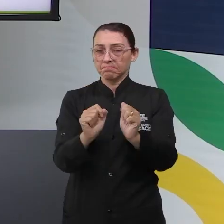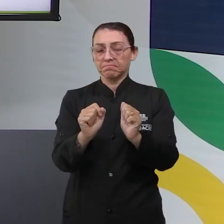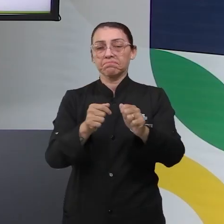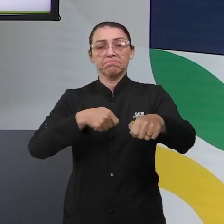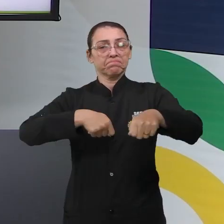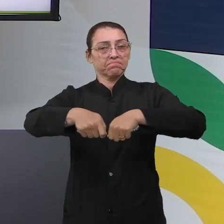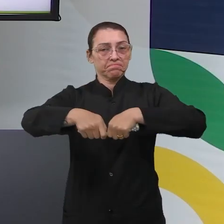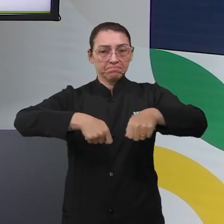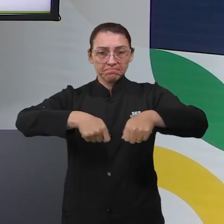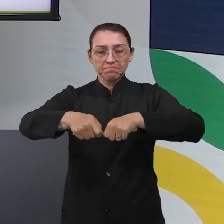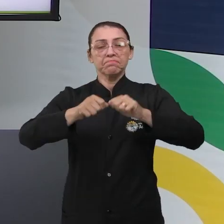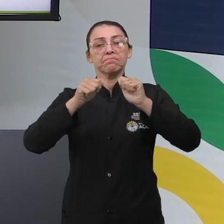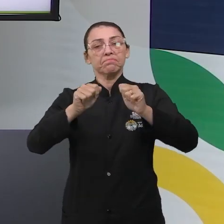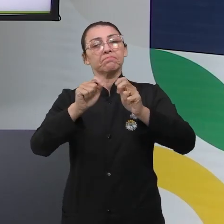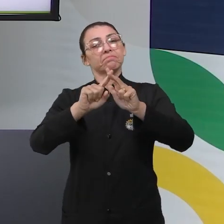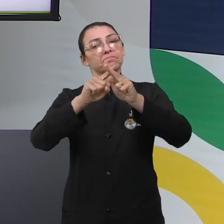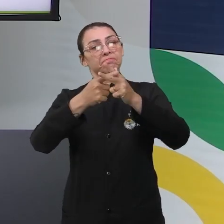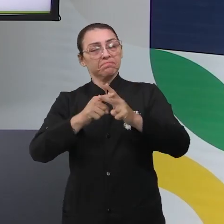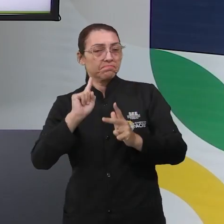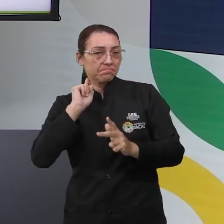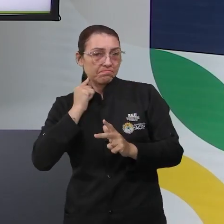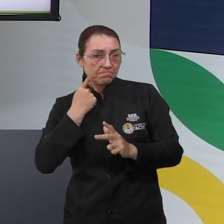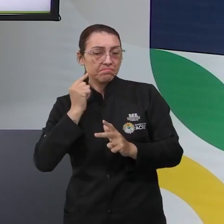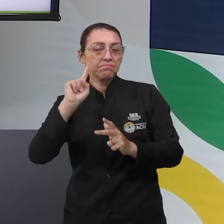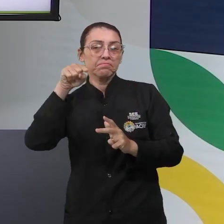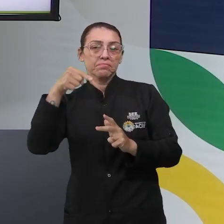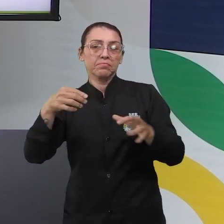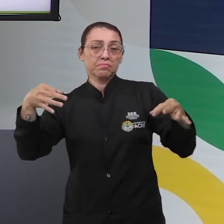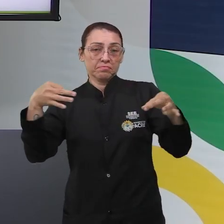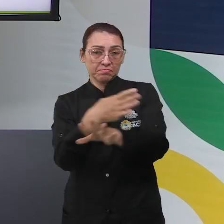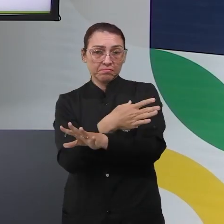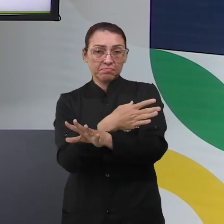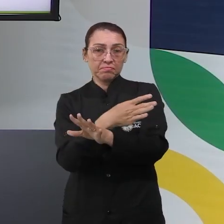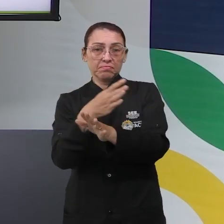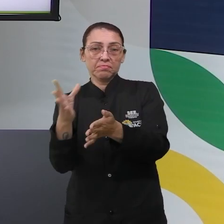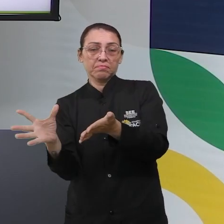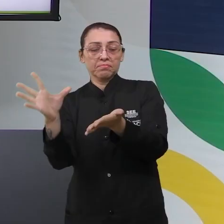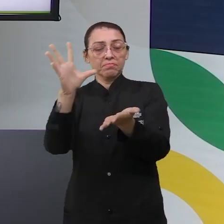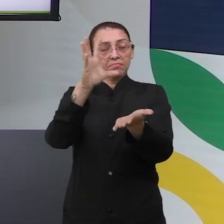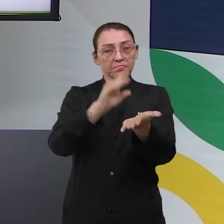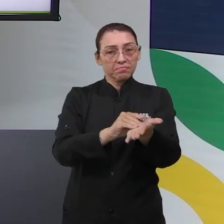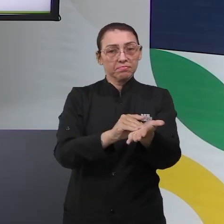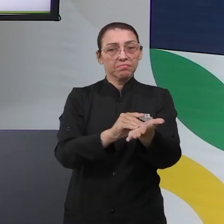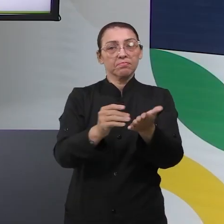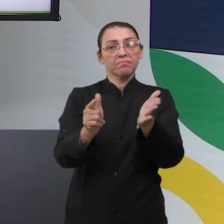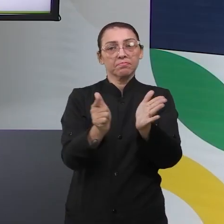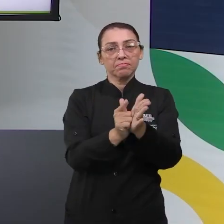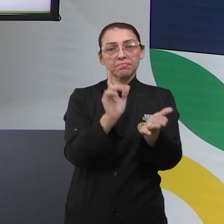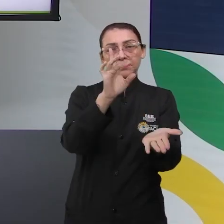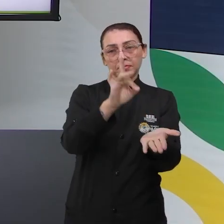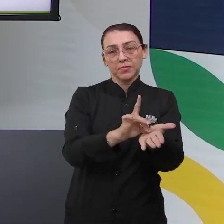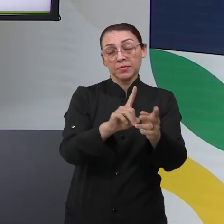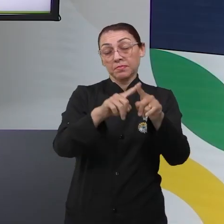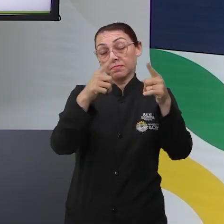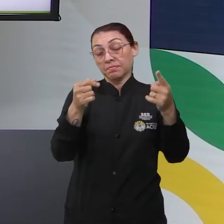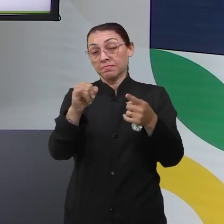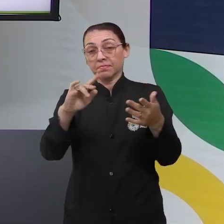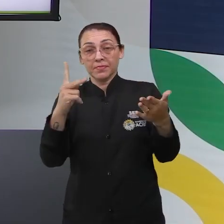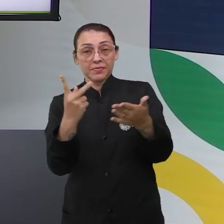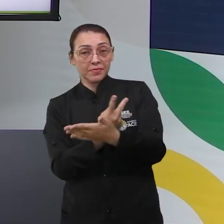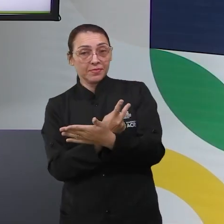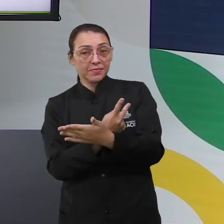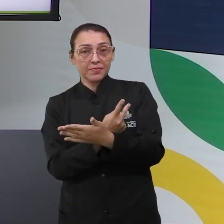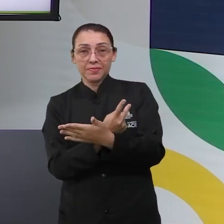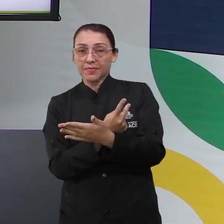vocês rascunharam, vão à folha oficial e vão passar a limpo esse texto. Mas se você errou, você